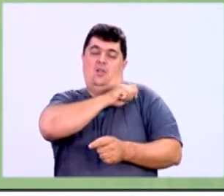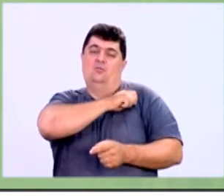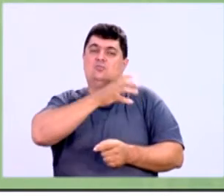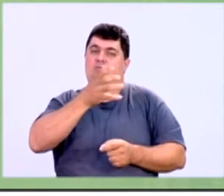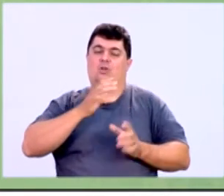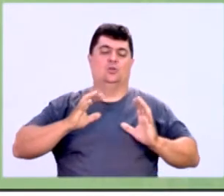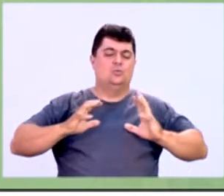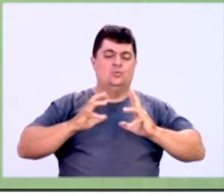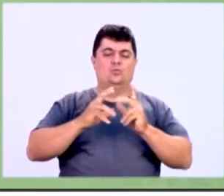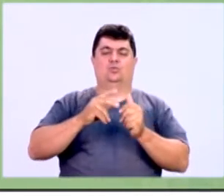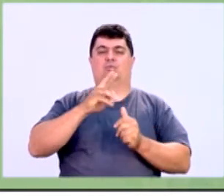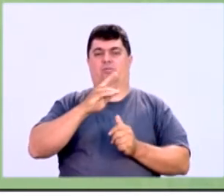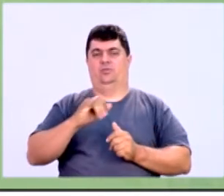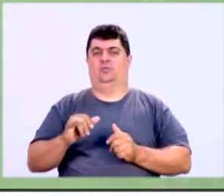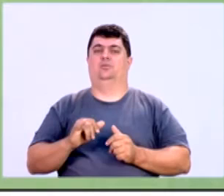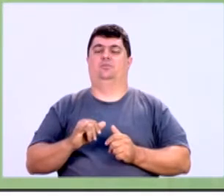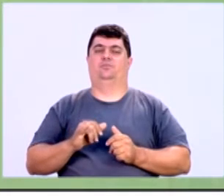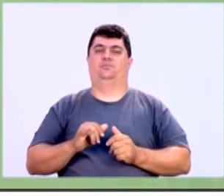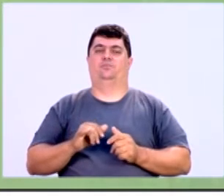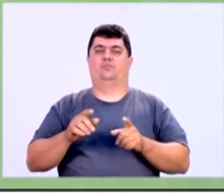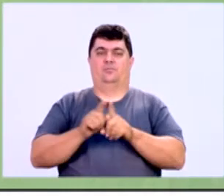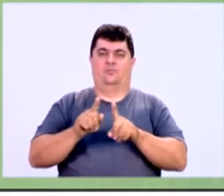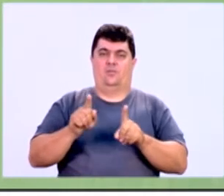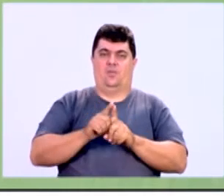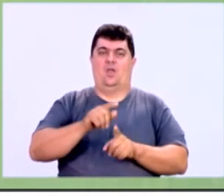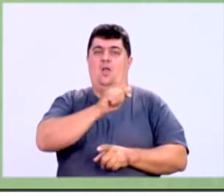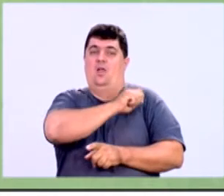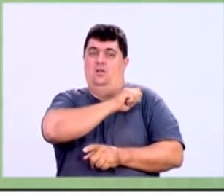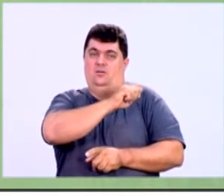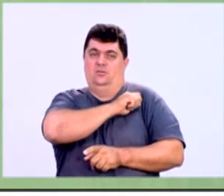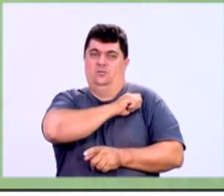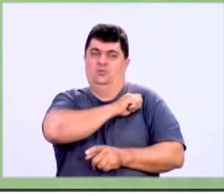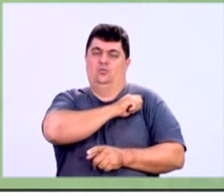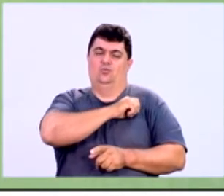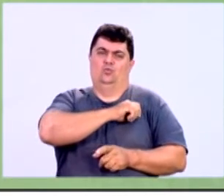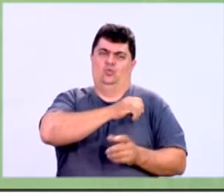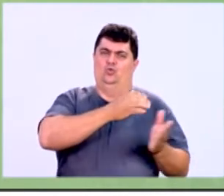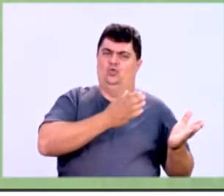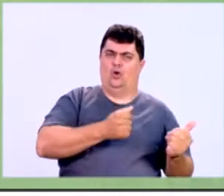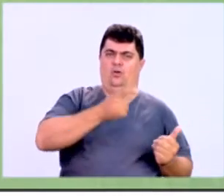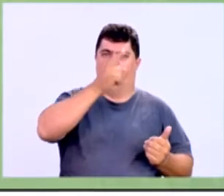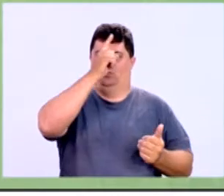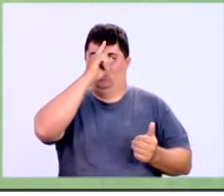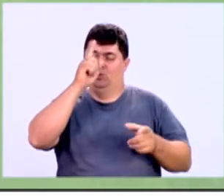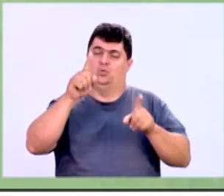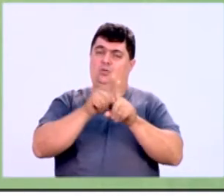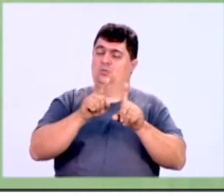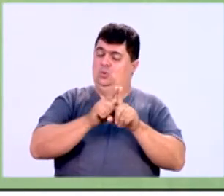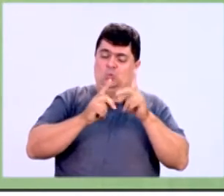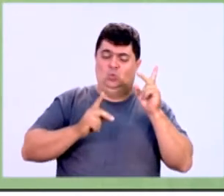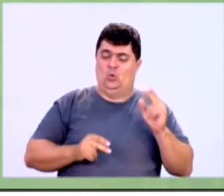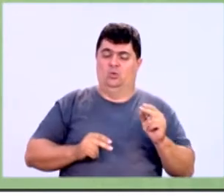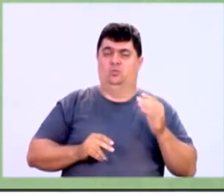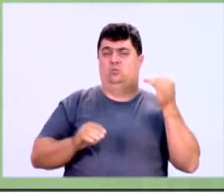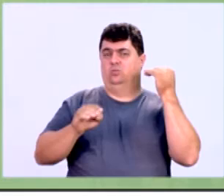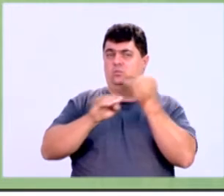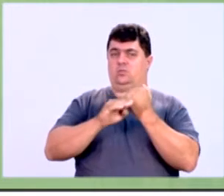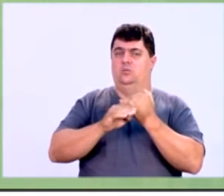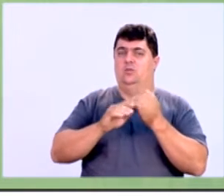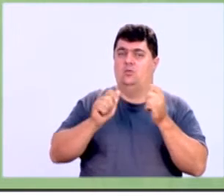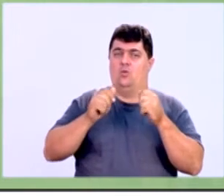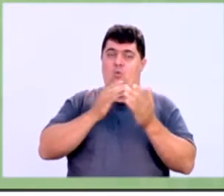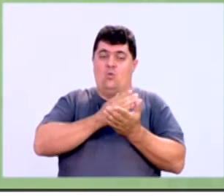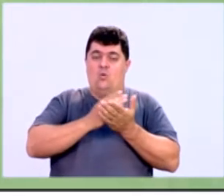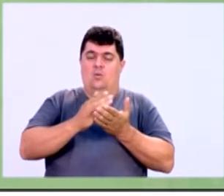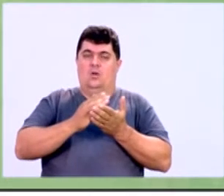etária e principalmente para os alunos que são jovens e adultos, né? Ele começa a respeitar